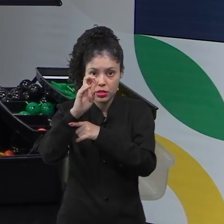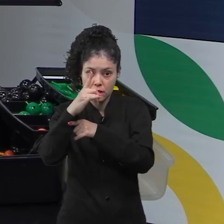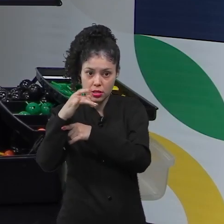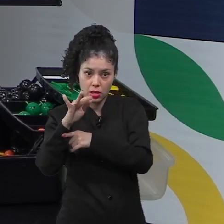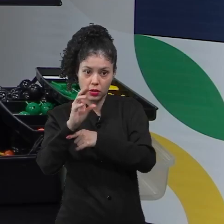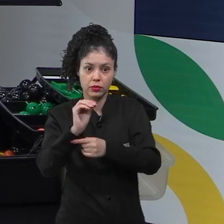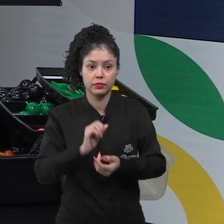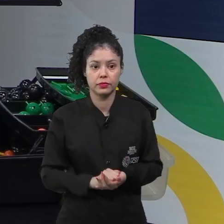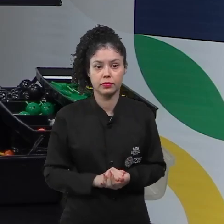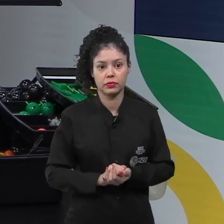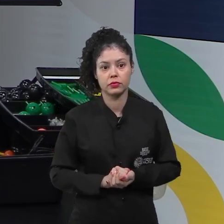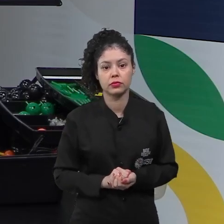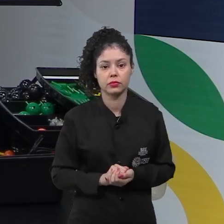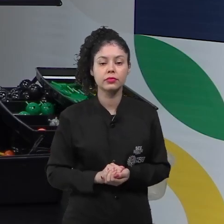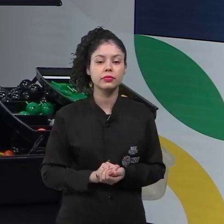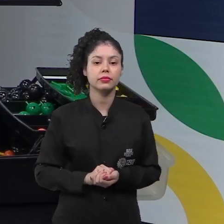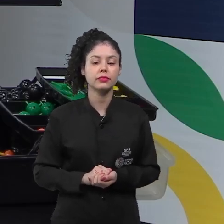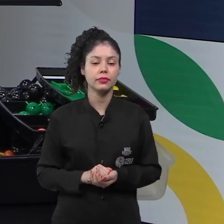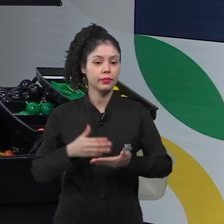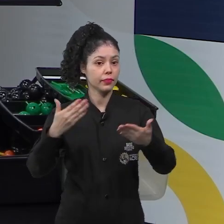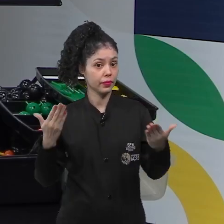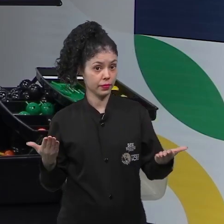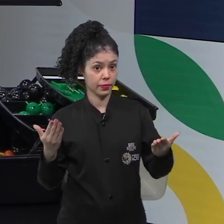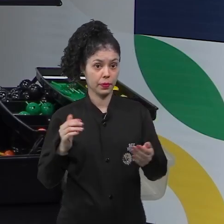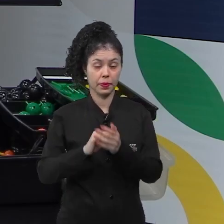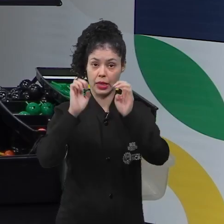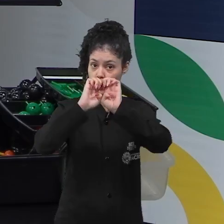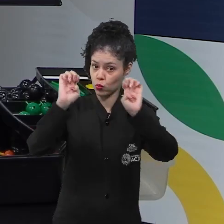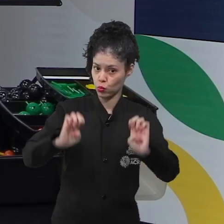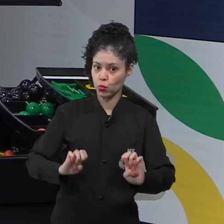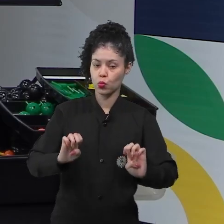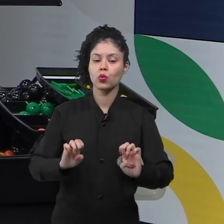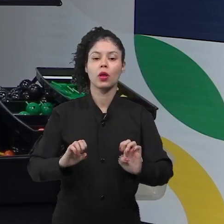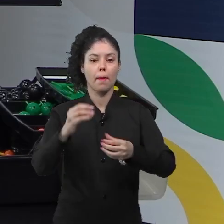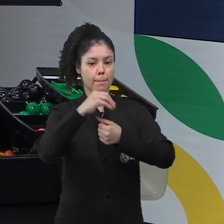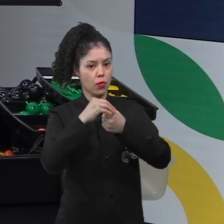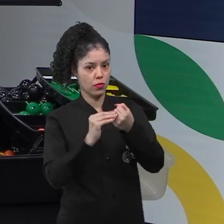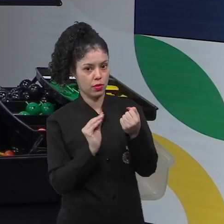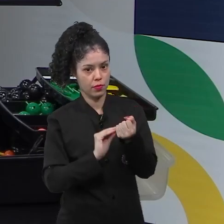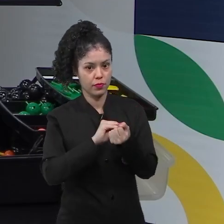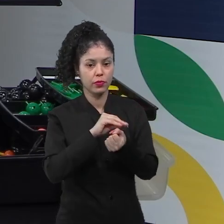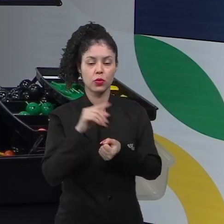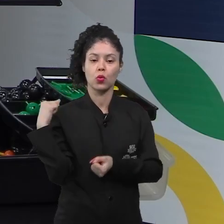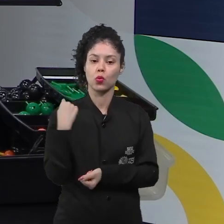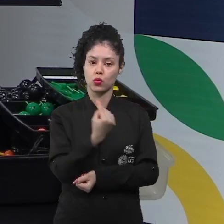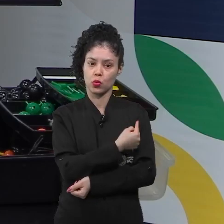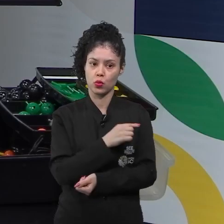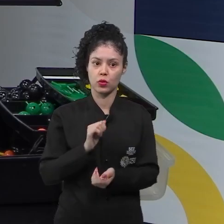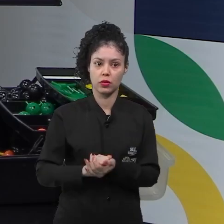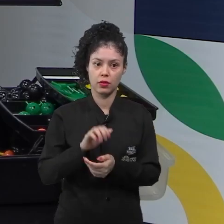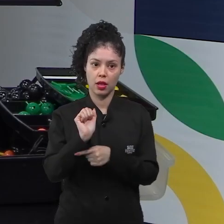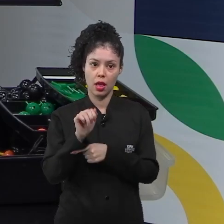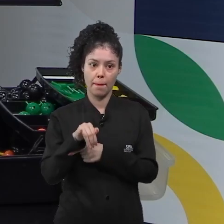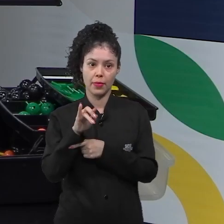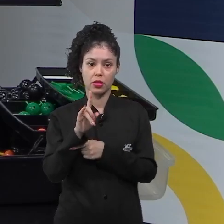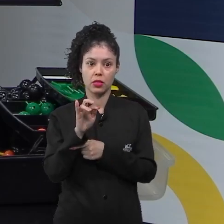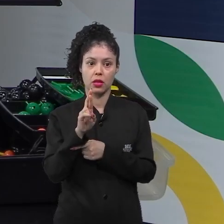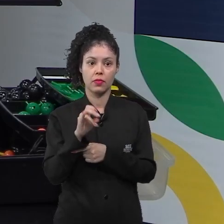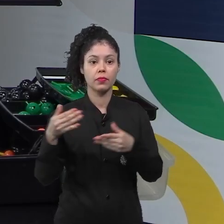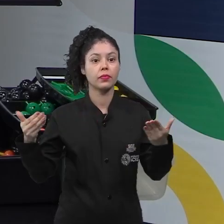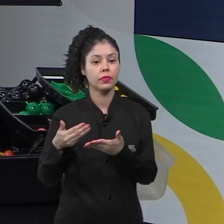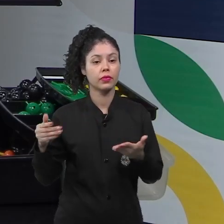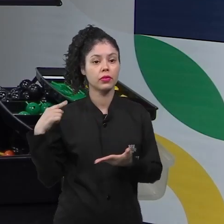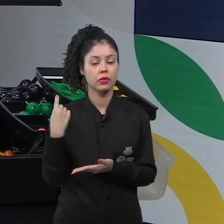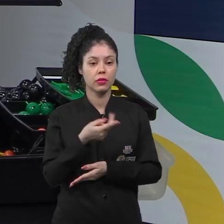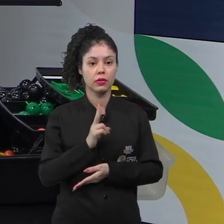de aminoácido. E essa é a estrutura molecular do nosso aminoácido. E agora